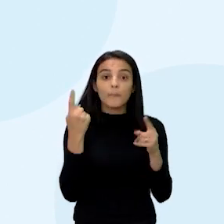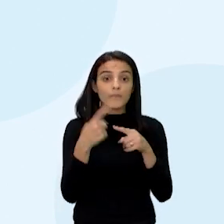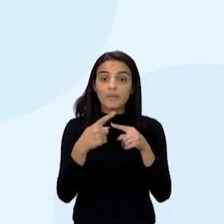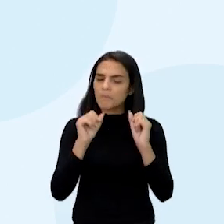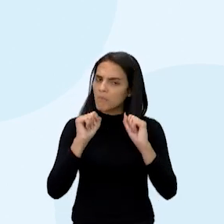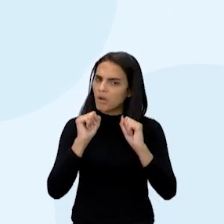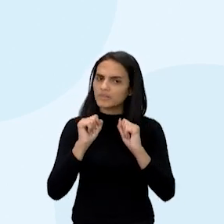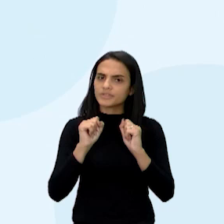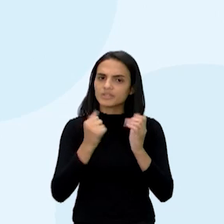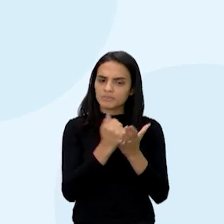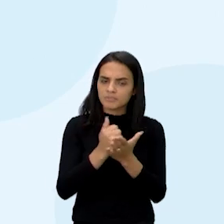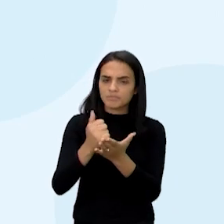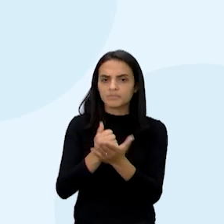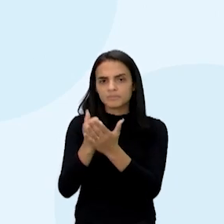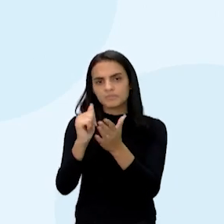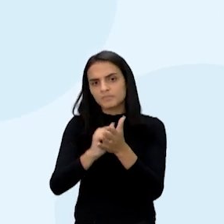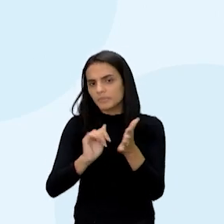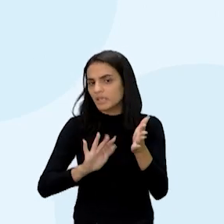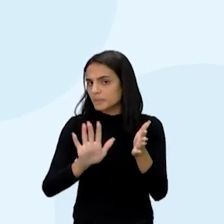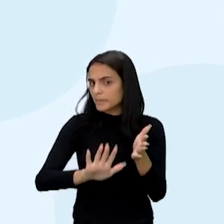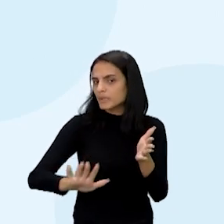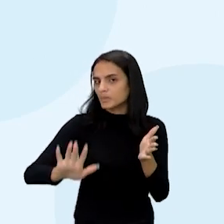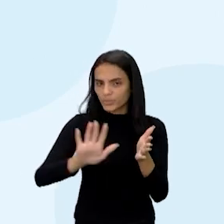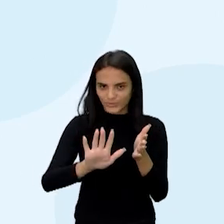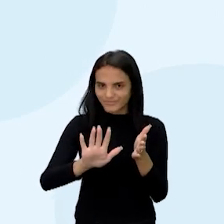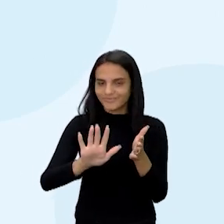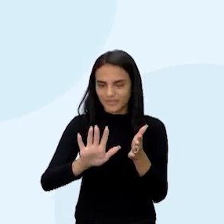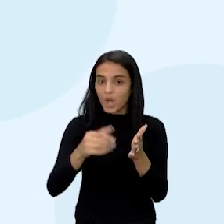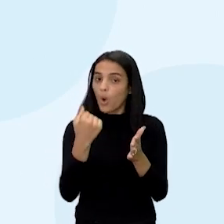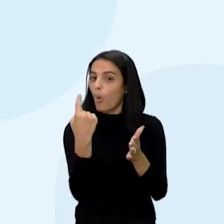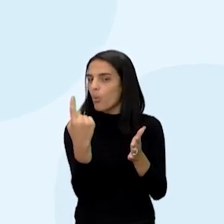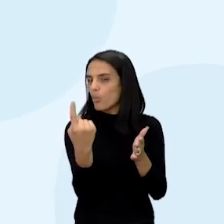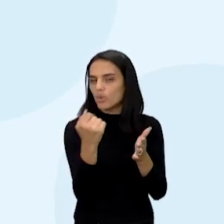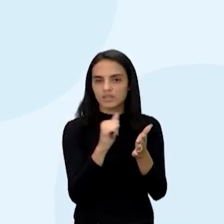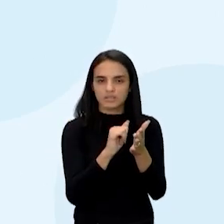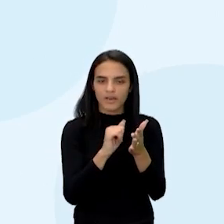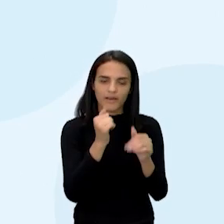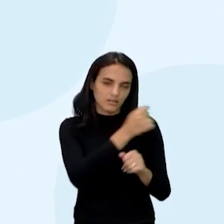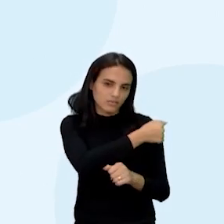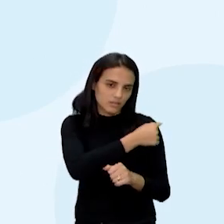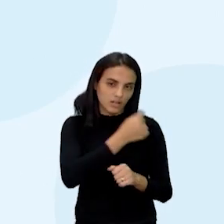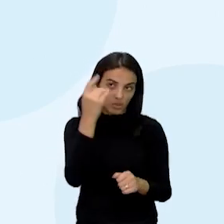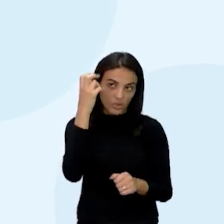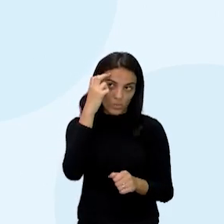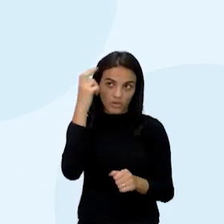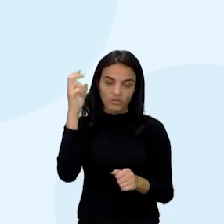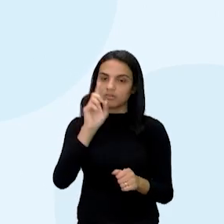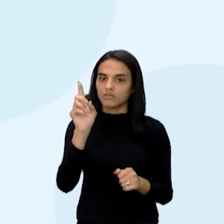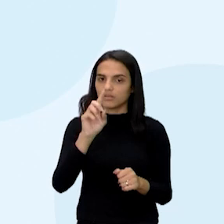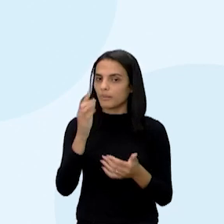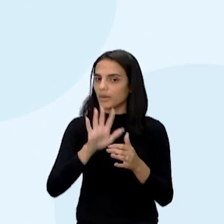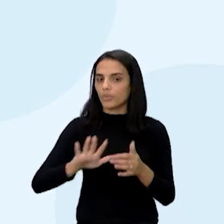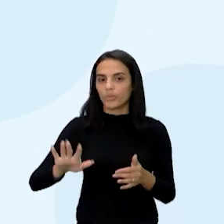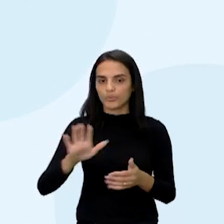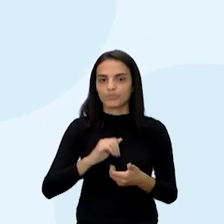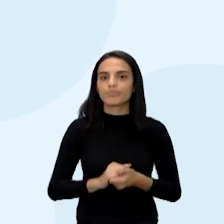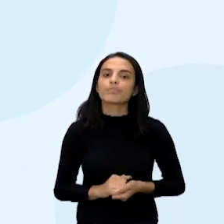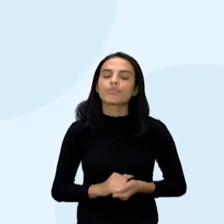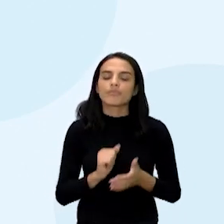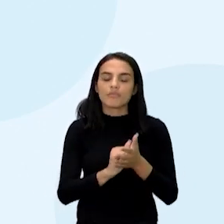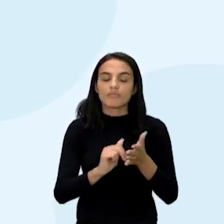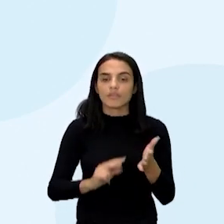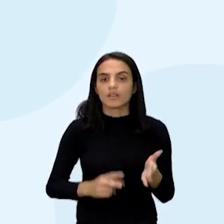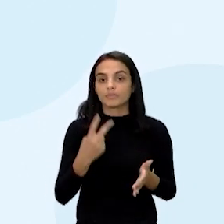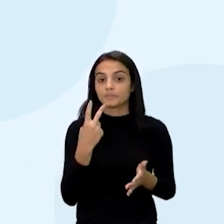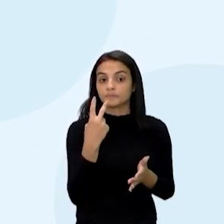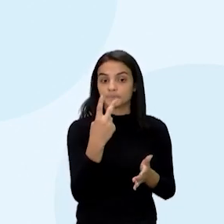essa atividade para todos, não só para os estudantes superdotados. Próximo. As atividades de tipo